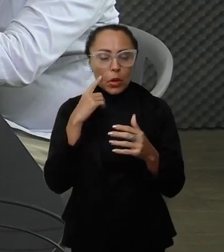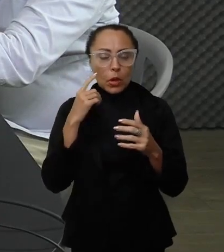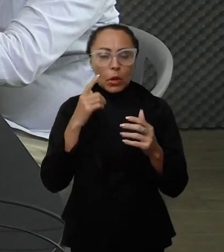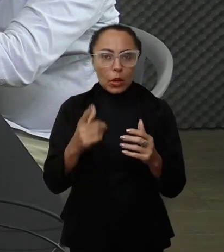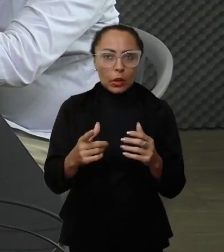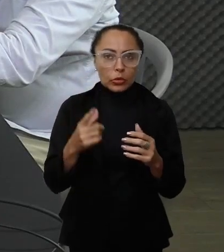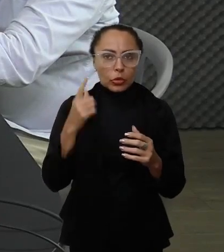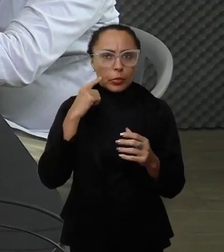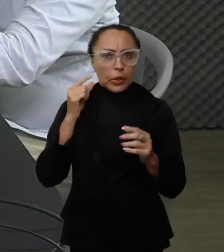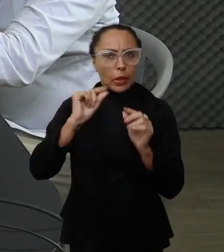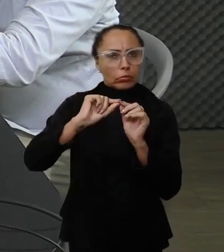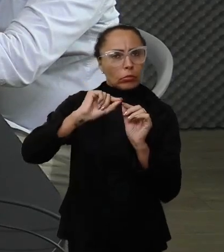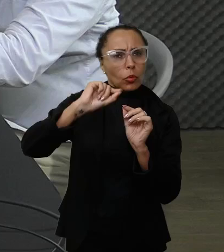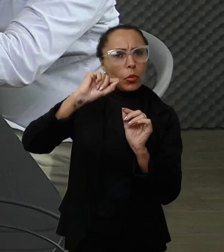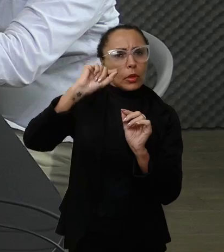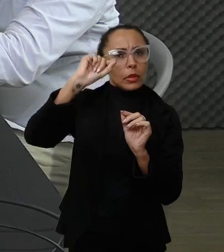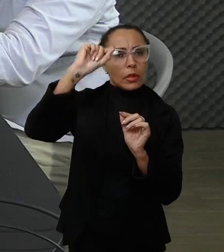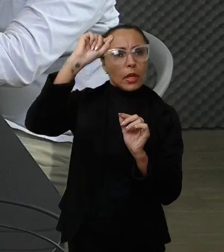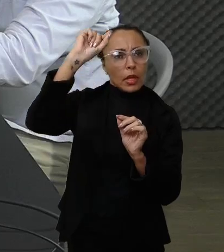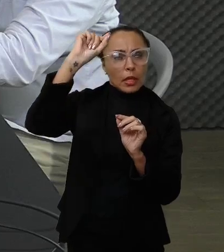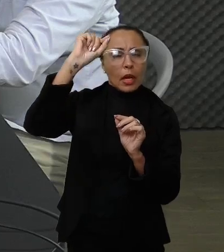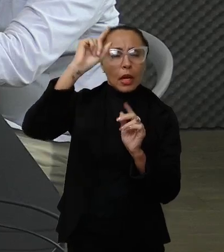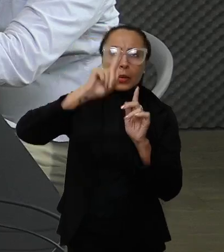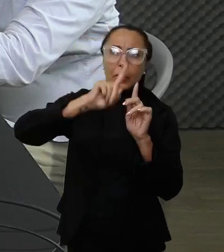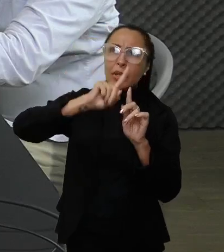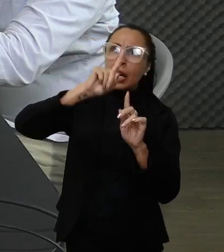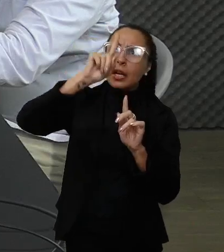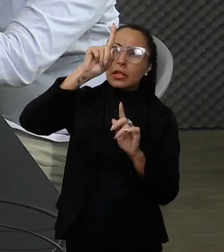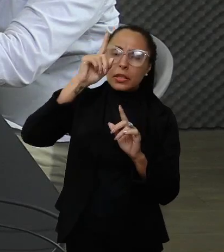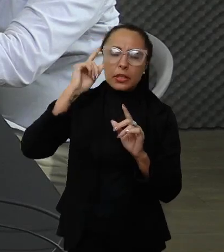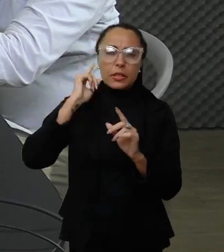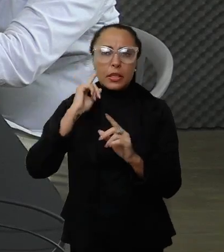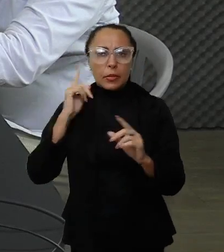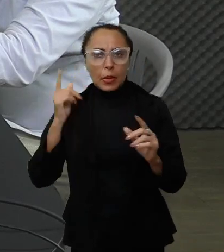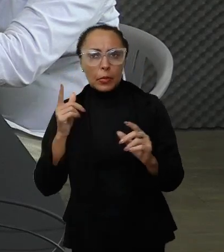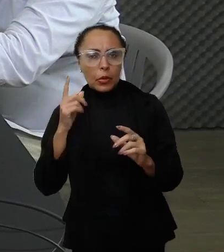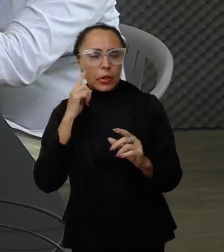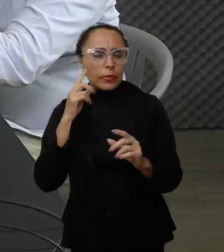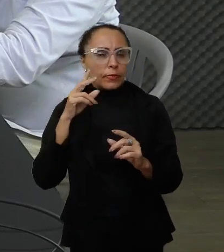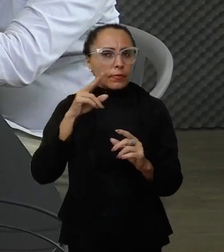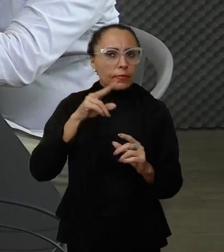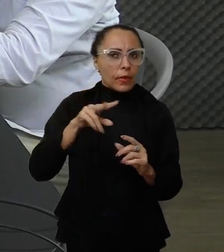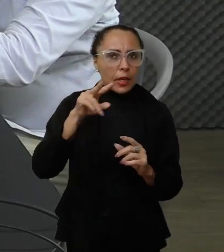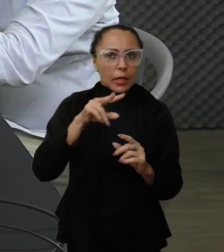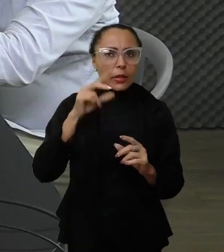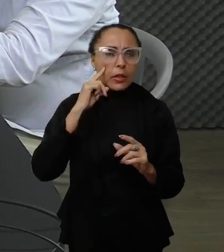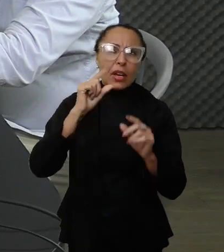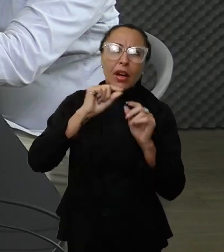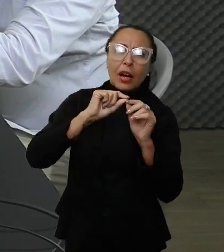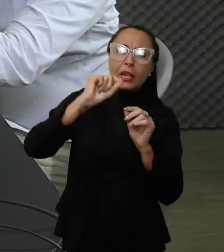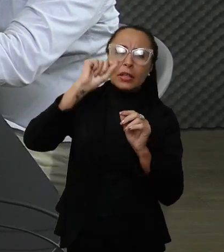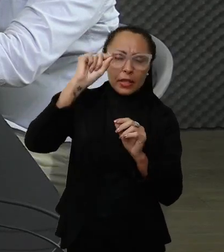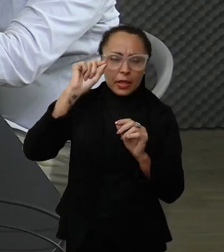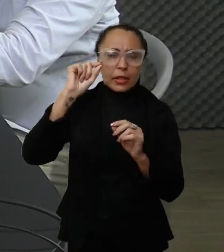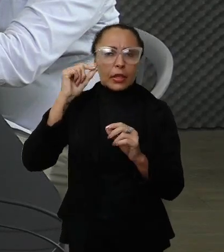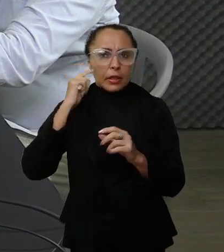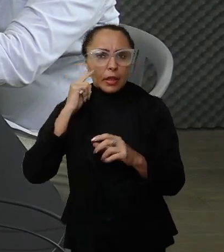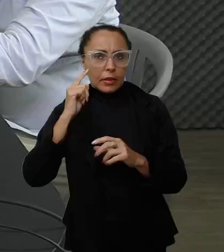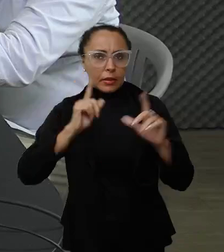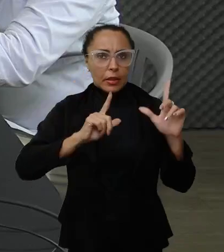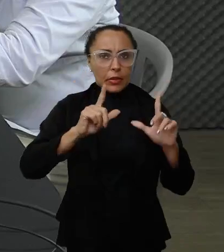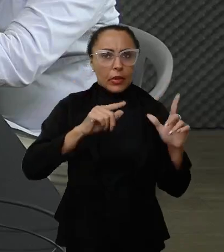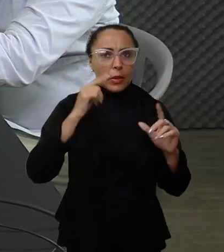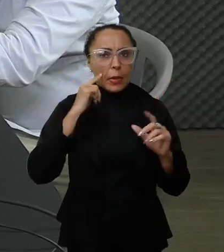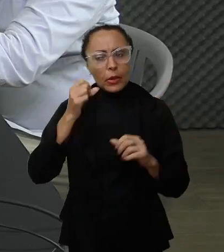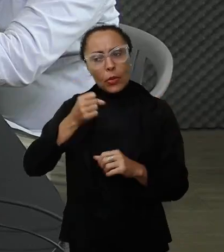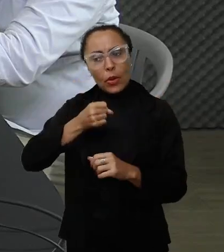uma antena que tem que chegar lá em cima para poder dar visada, enxergar a antena da emissora, para que o